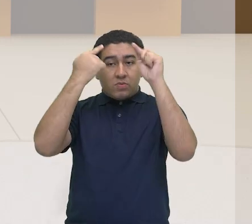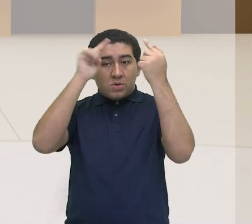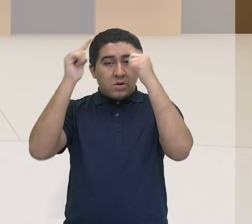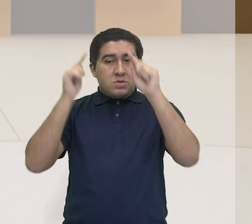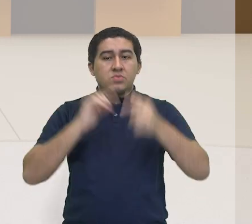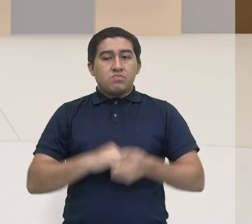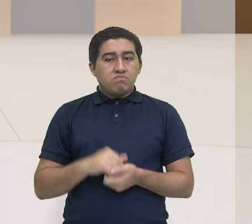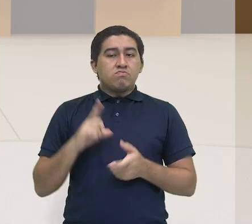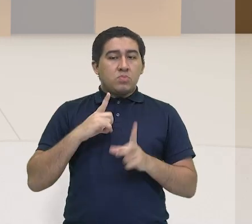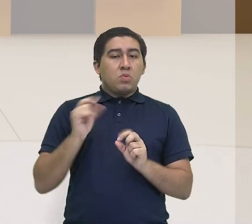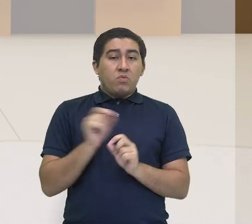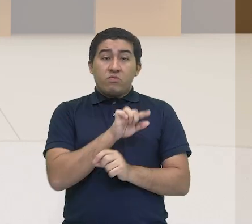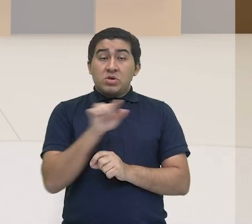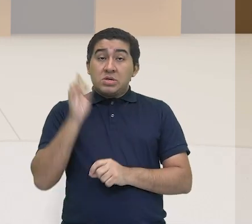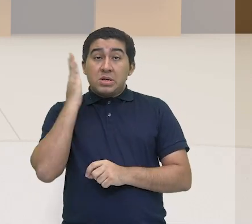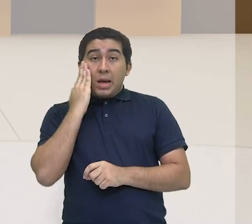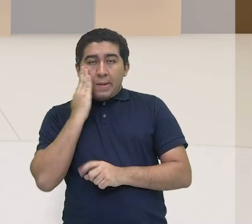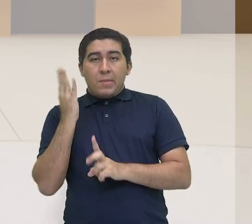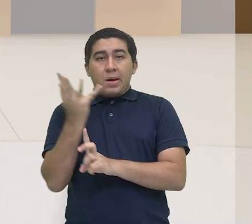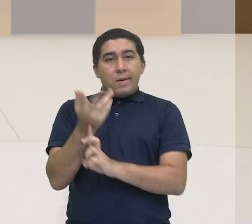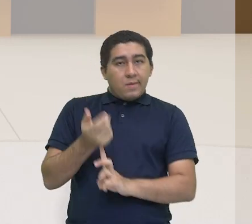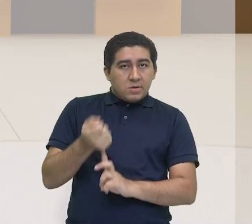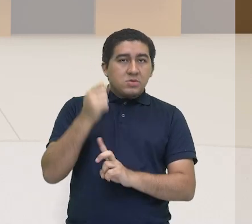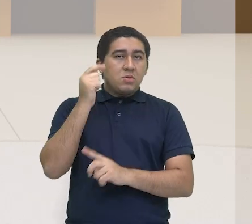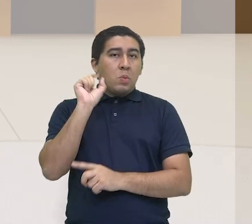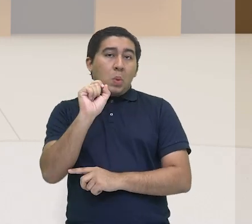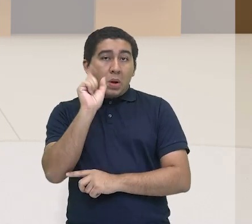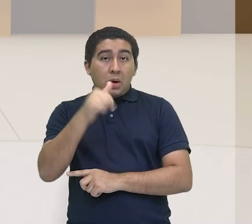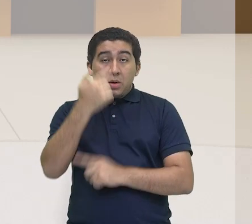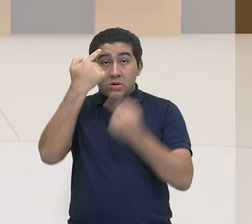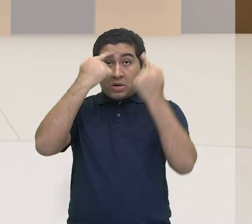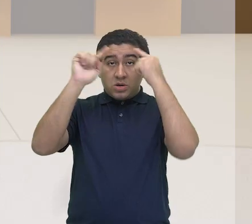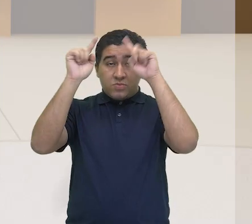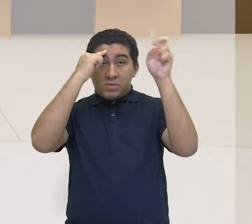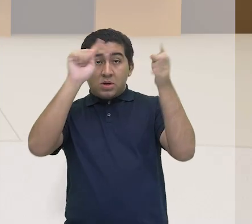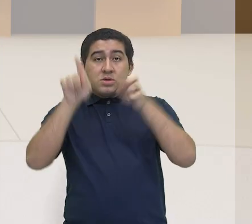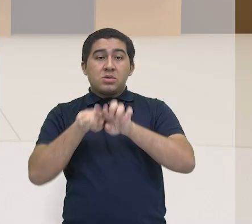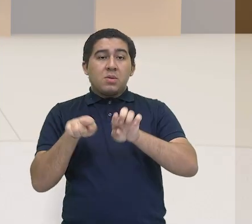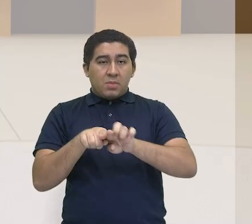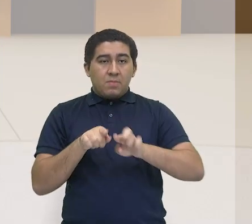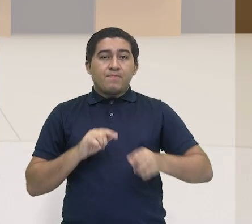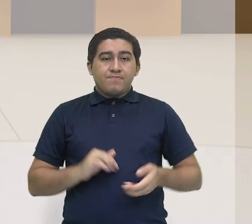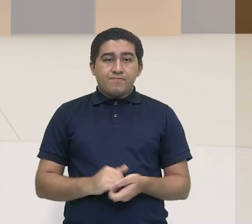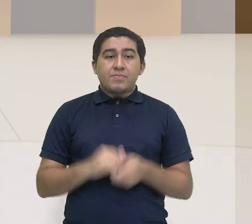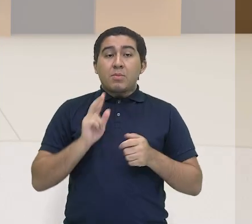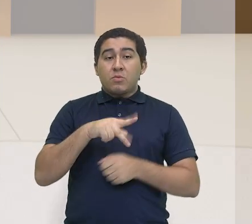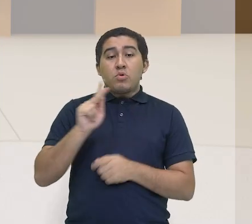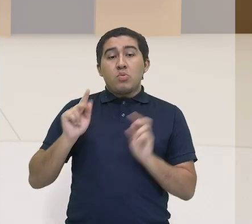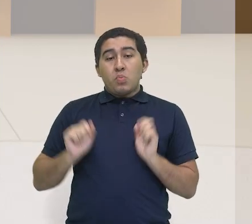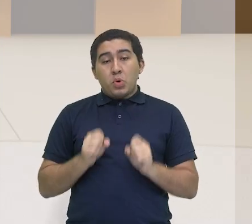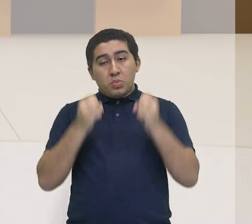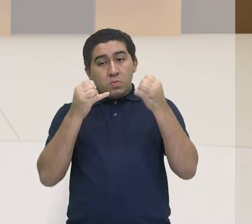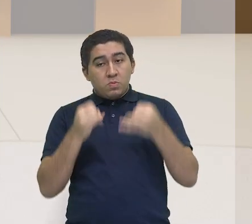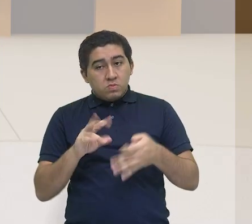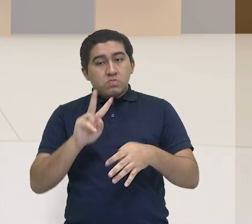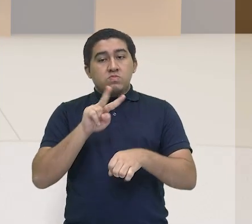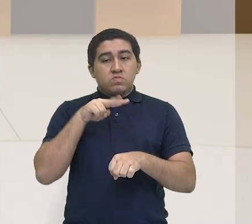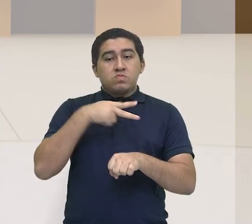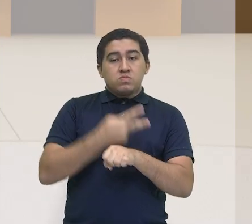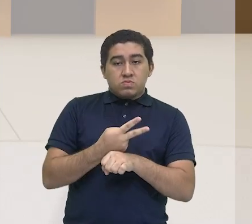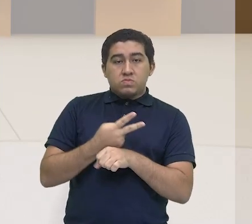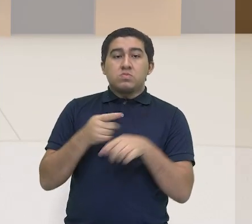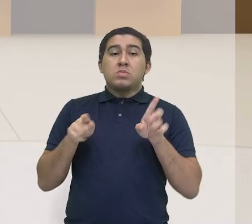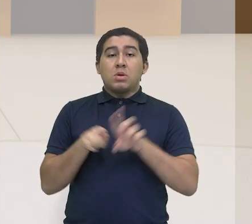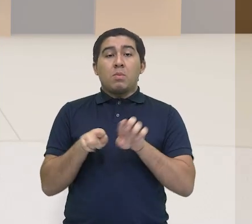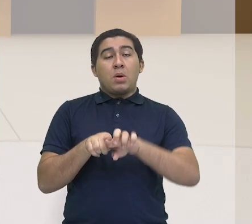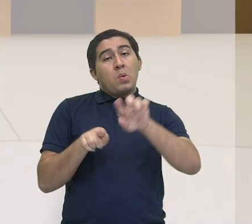das artes, professora, você sabe que o que é a criatividade, depois a professora Marta pode até explicar um pouco mais. A outra